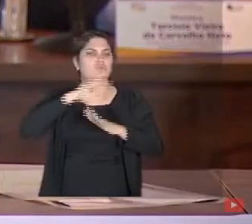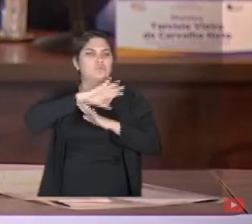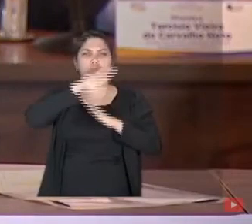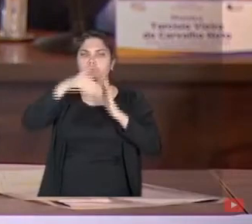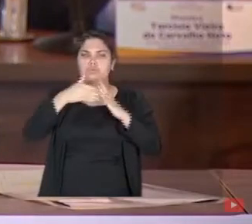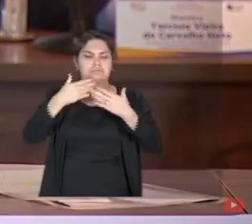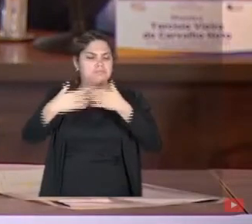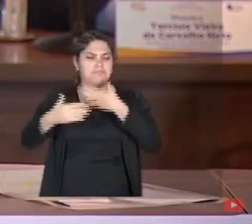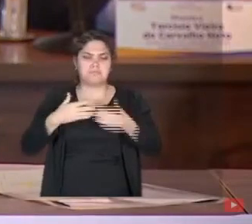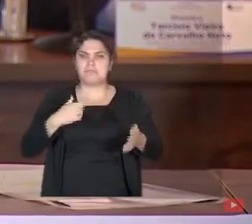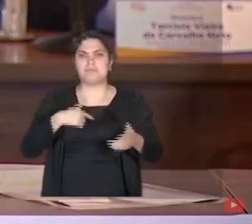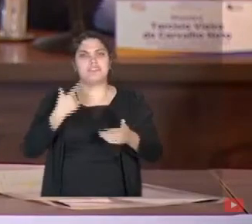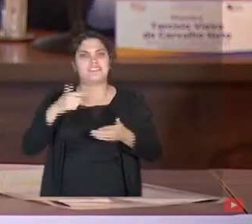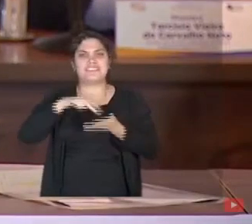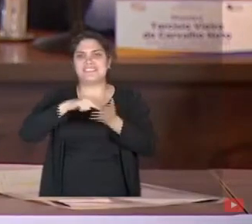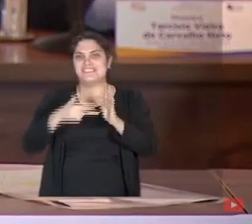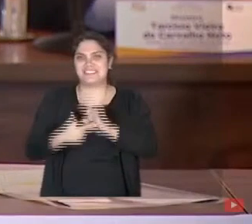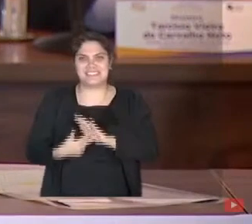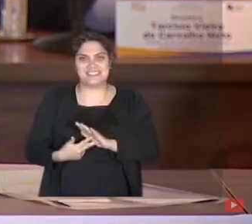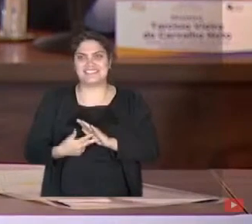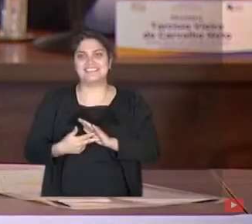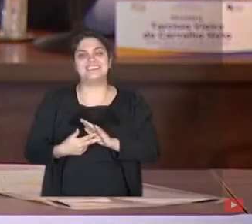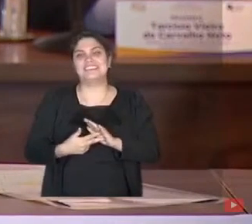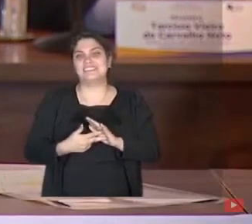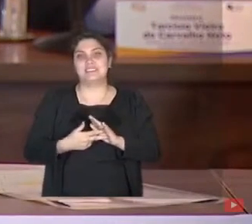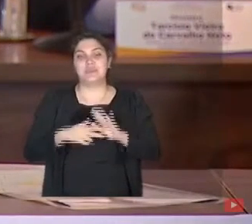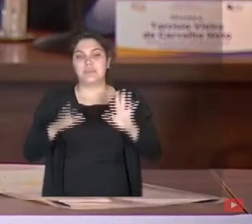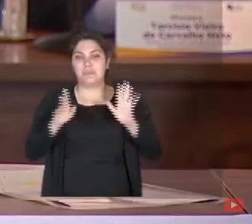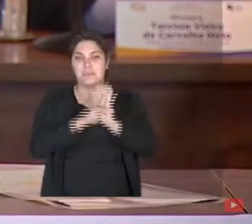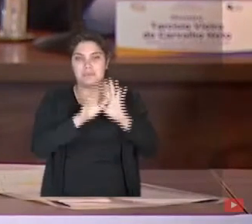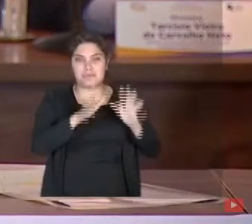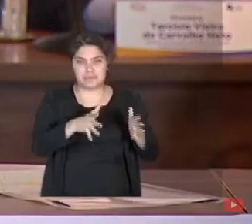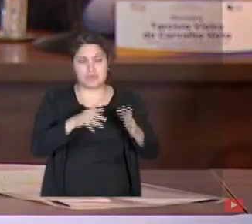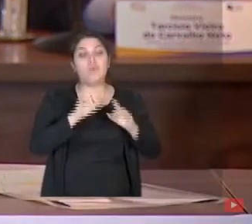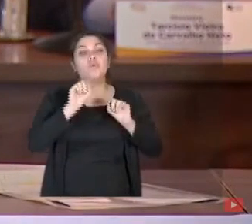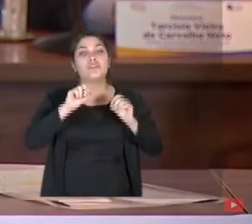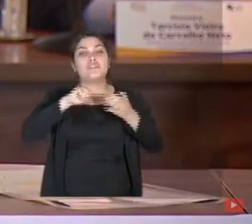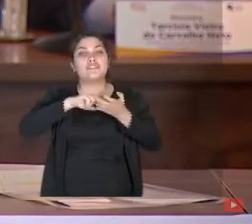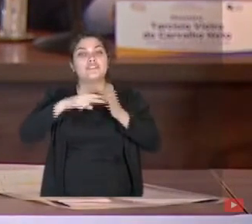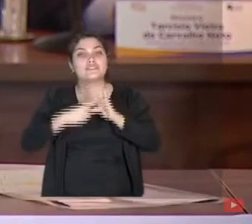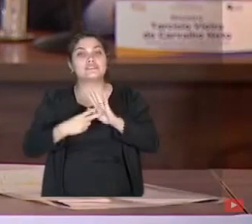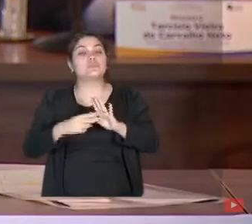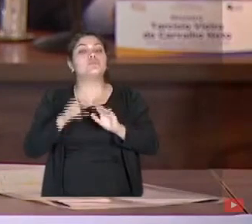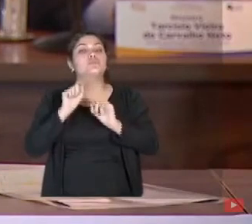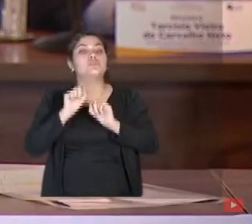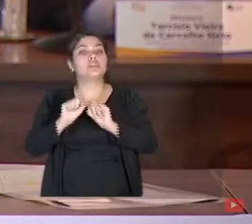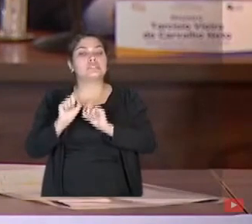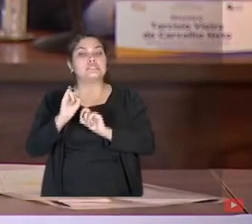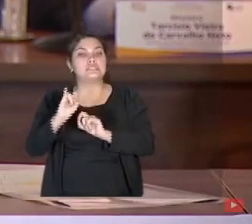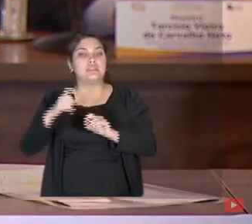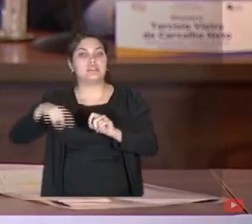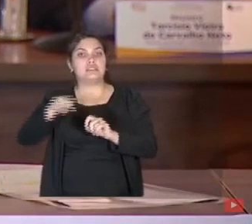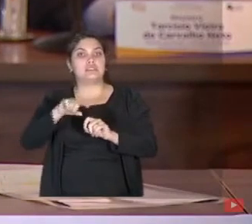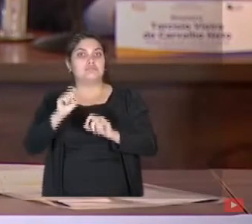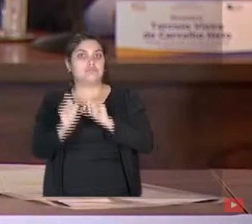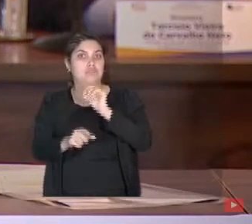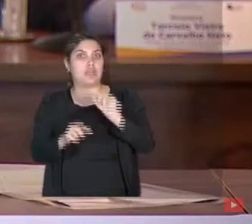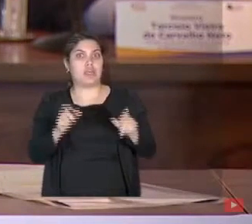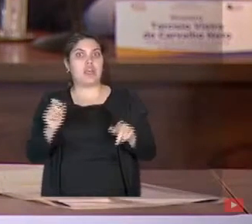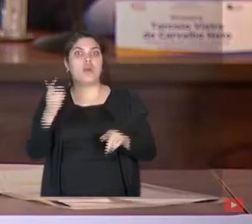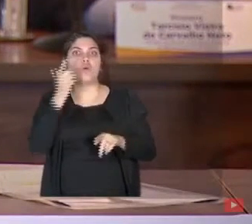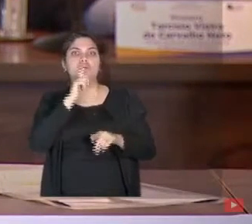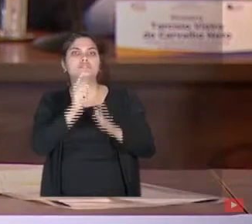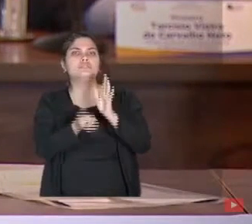ataques não tem nenhum significado em si. O que tem significado é saber se esses ataques